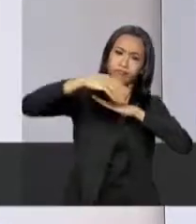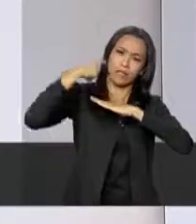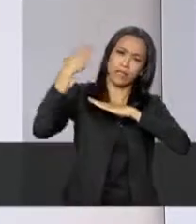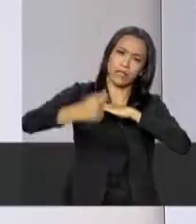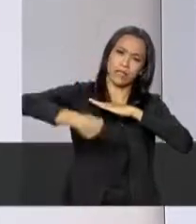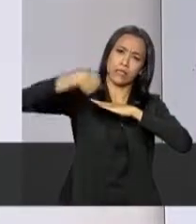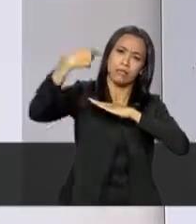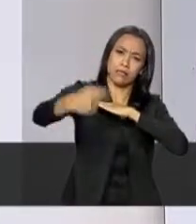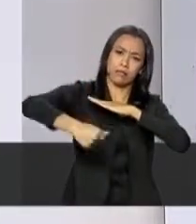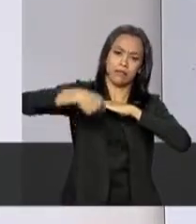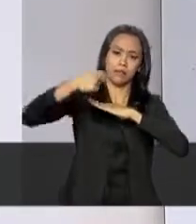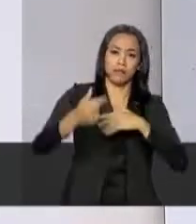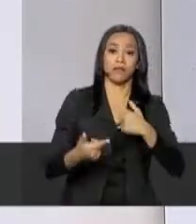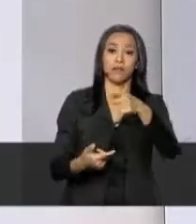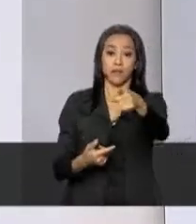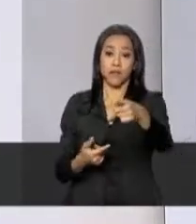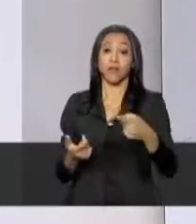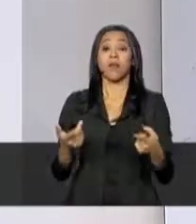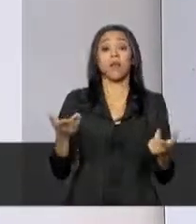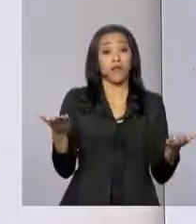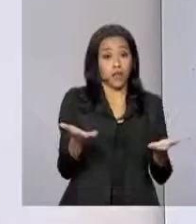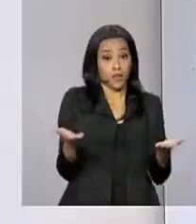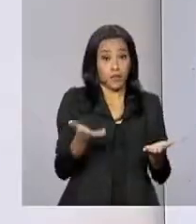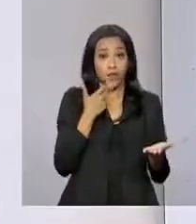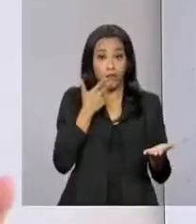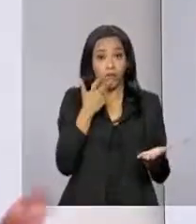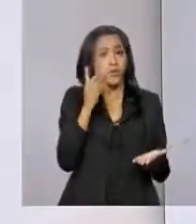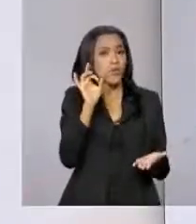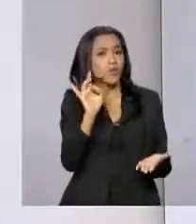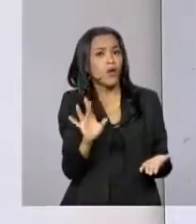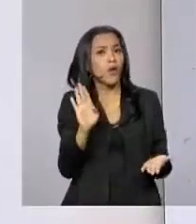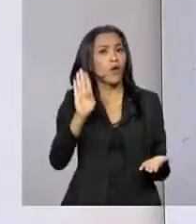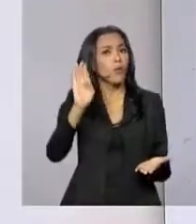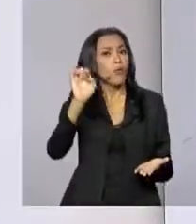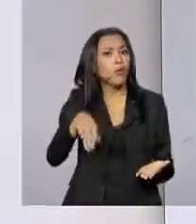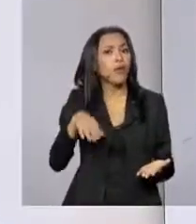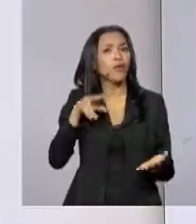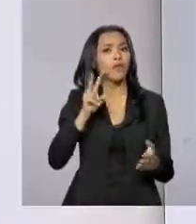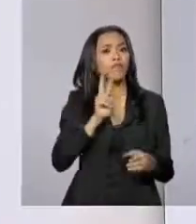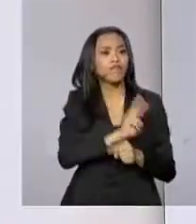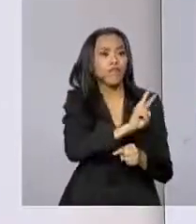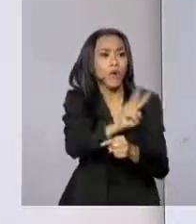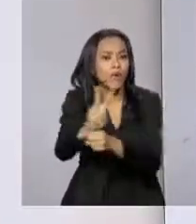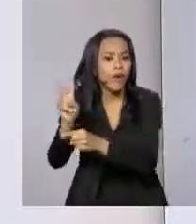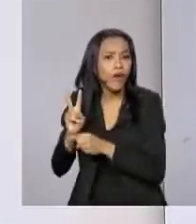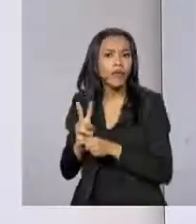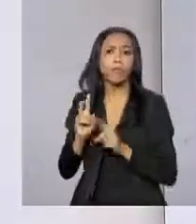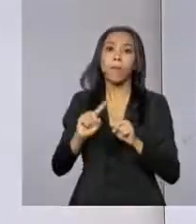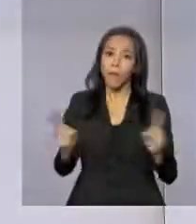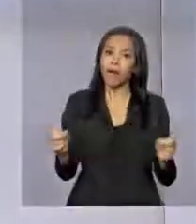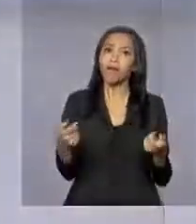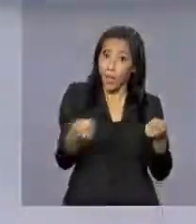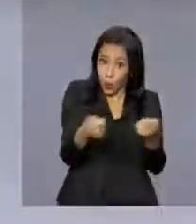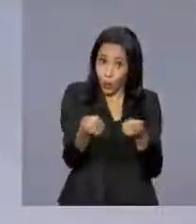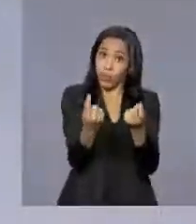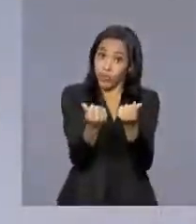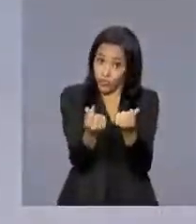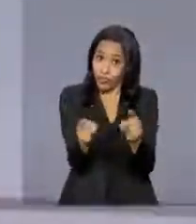não instalam geração fotovoltaica só pelo bem que ela faz ao meio ambiente, mas sim pelo benefício econômico que isso